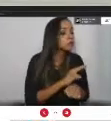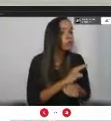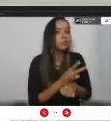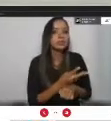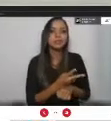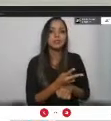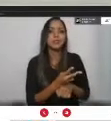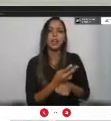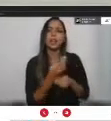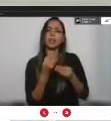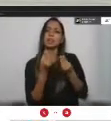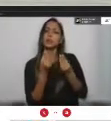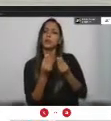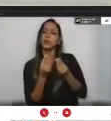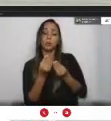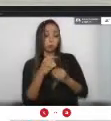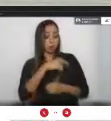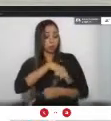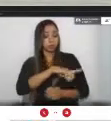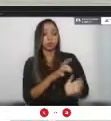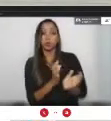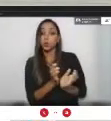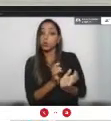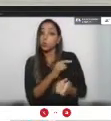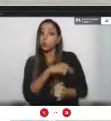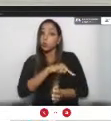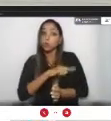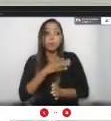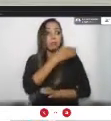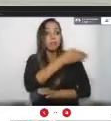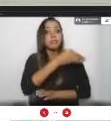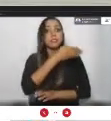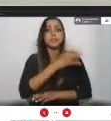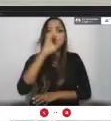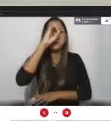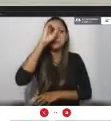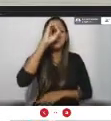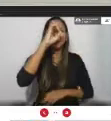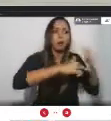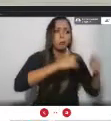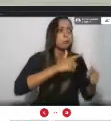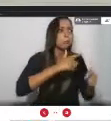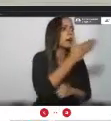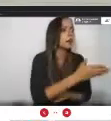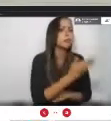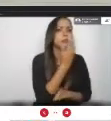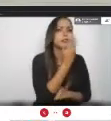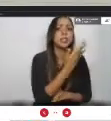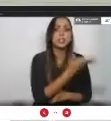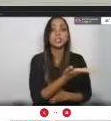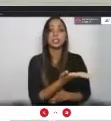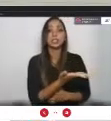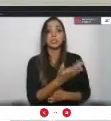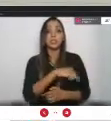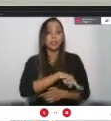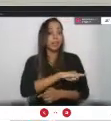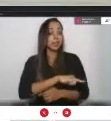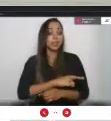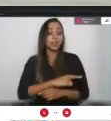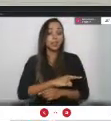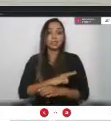prioridade, se eles estão em combate ali no dia a dia? E ontem, perdemos